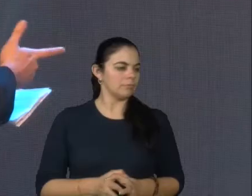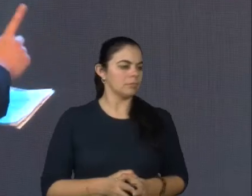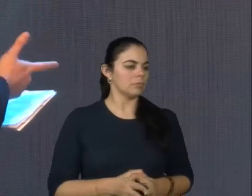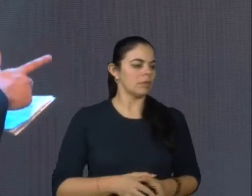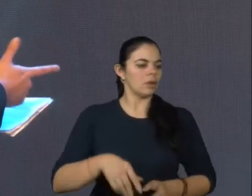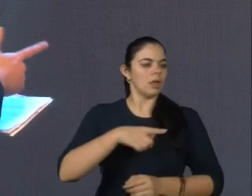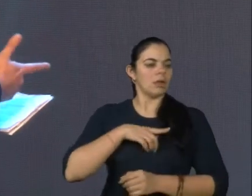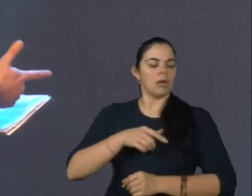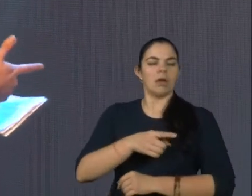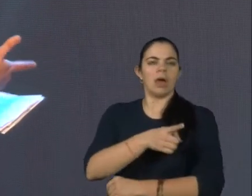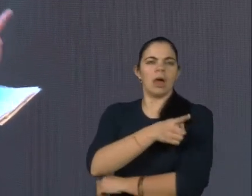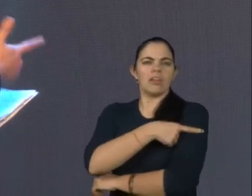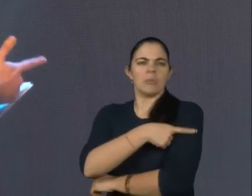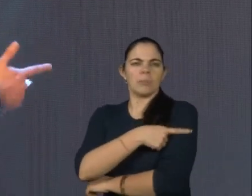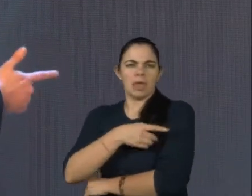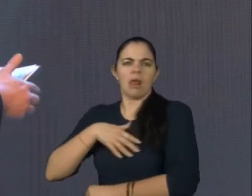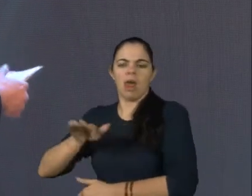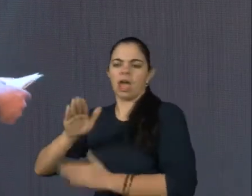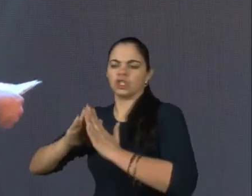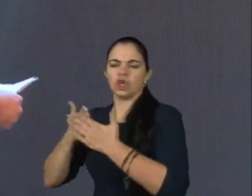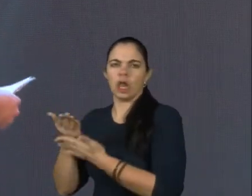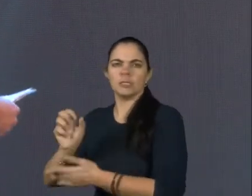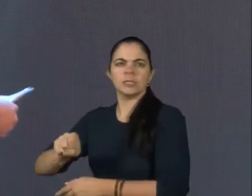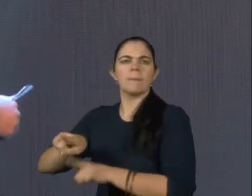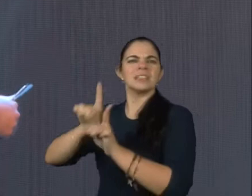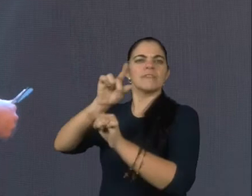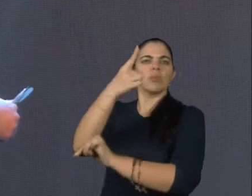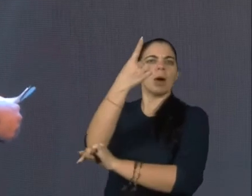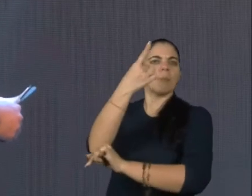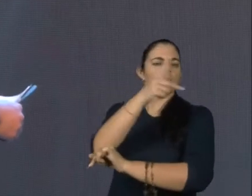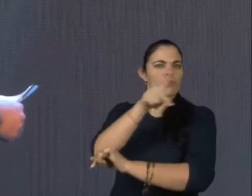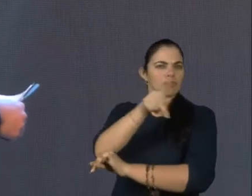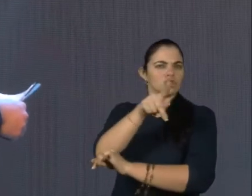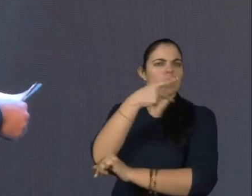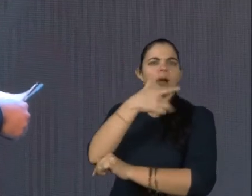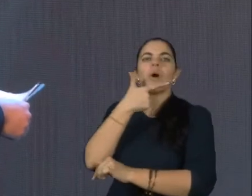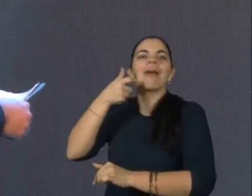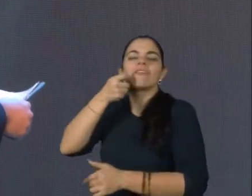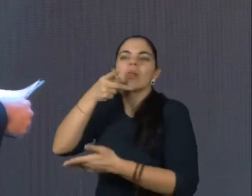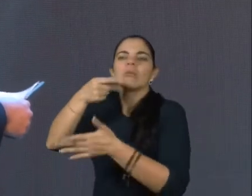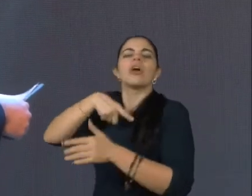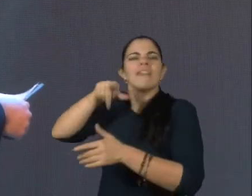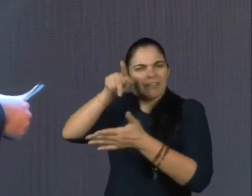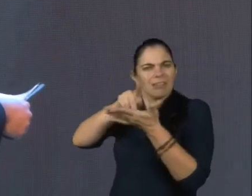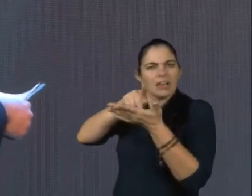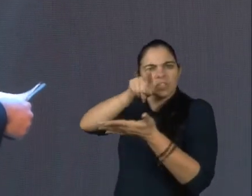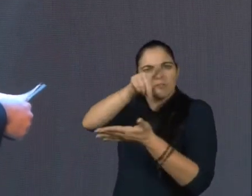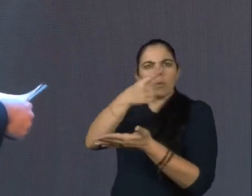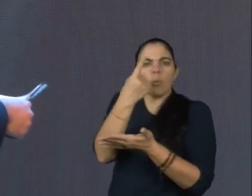uma professora que disse que você não iria conseguir se alfabetizar, certo? Certo.